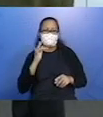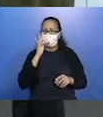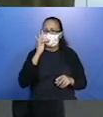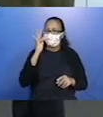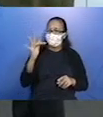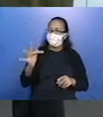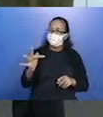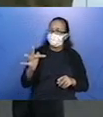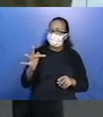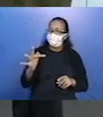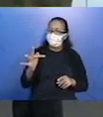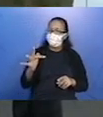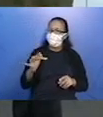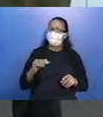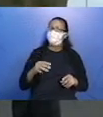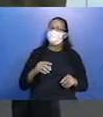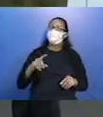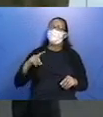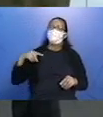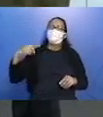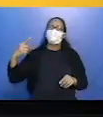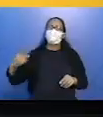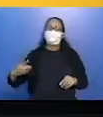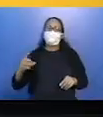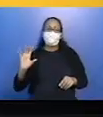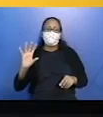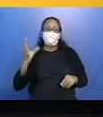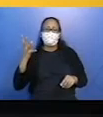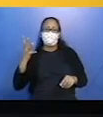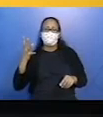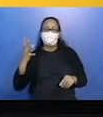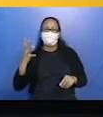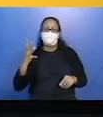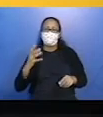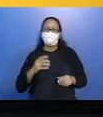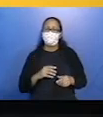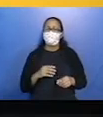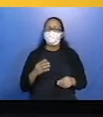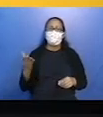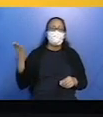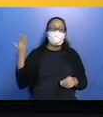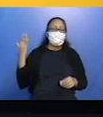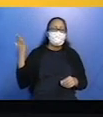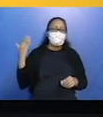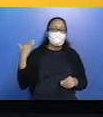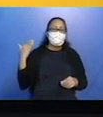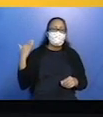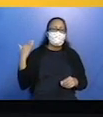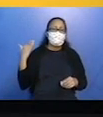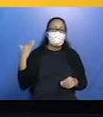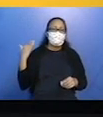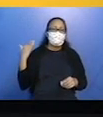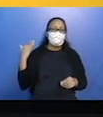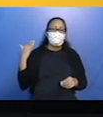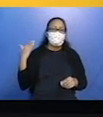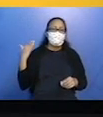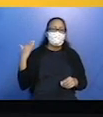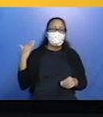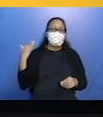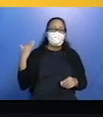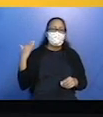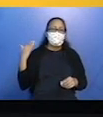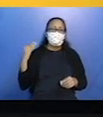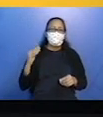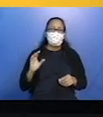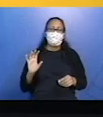acontecer. Então, ó, eu vou destacar novamente que passado, na hora das reescritas, ó, aconteceu